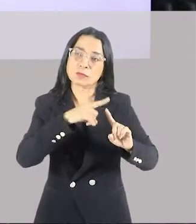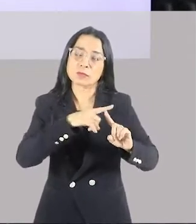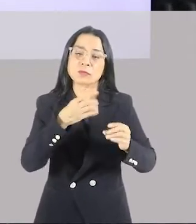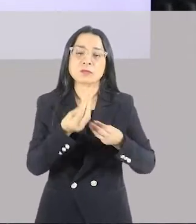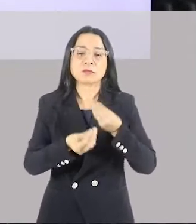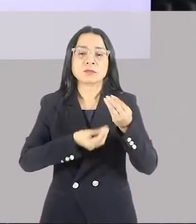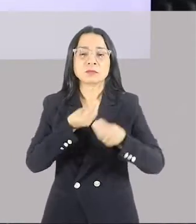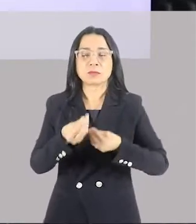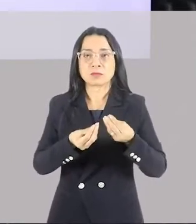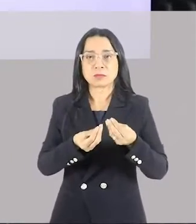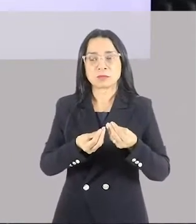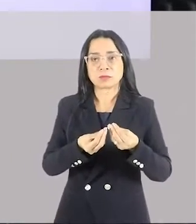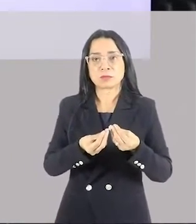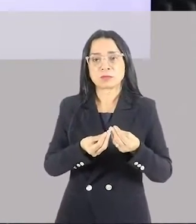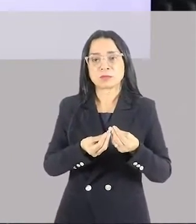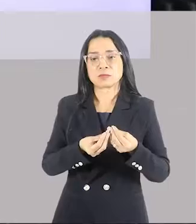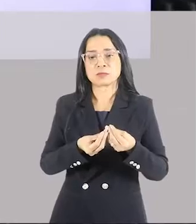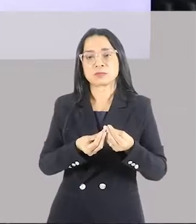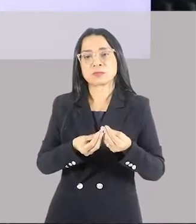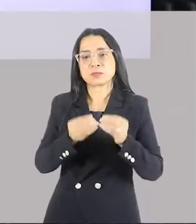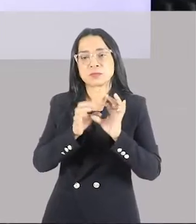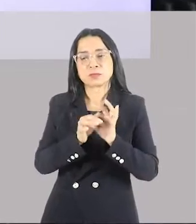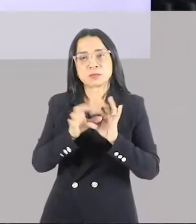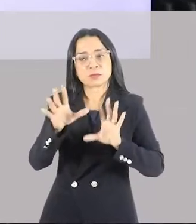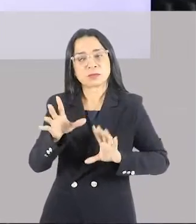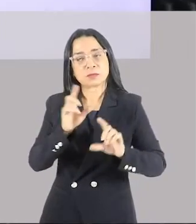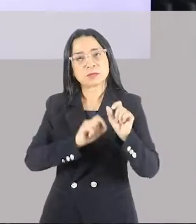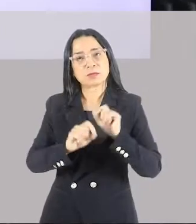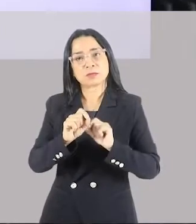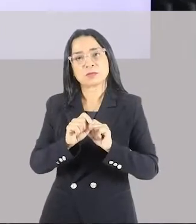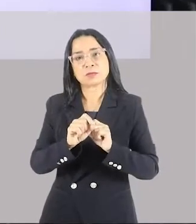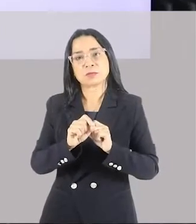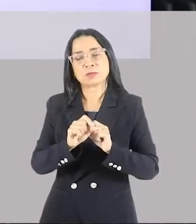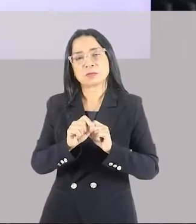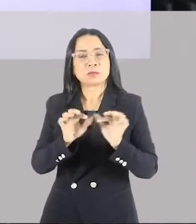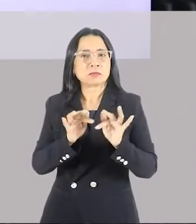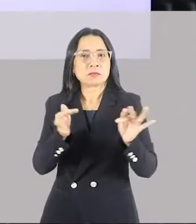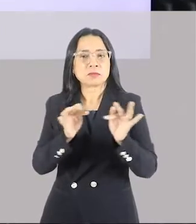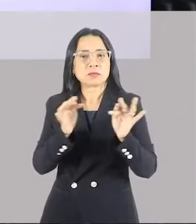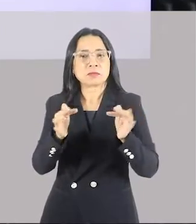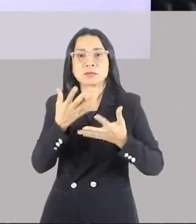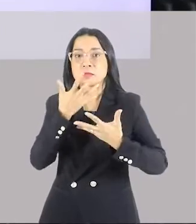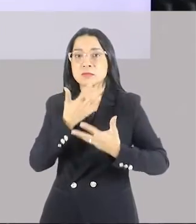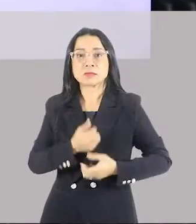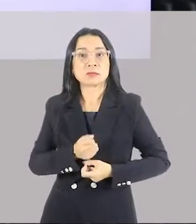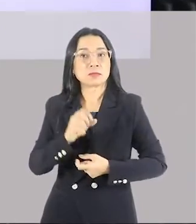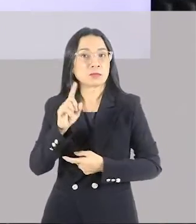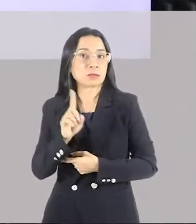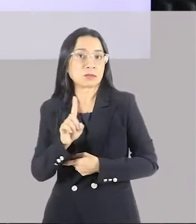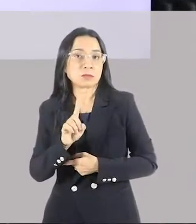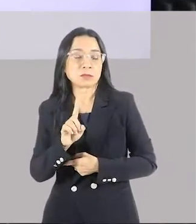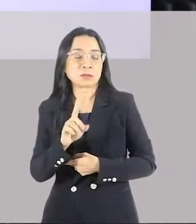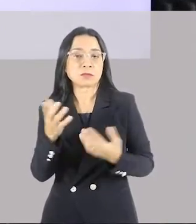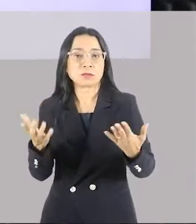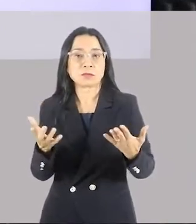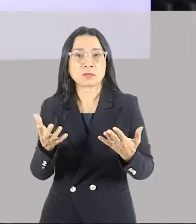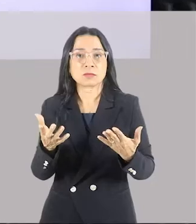meio do qual as permissionárias simplesmente aderem ou não aderem, se concordarem ou